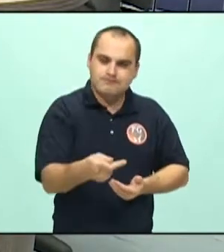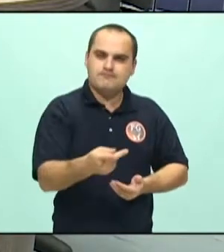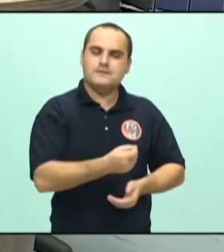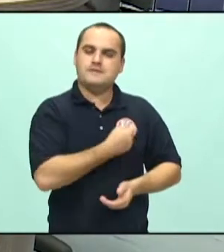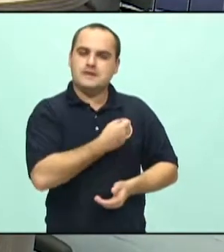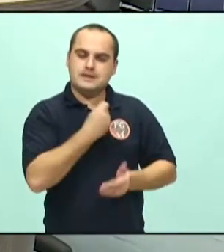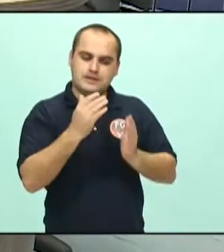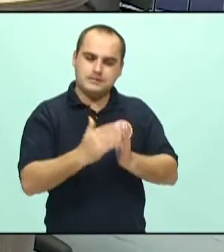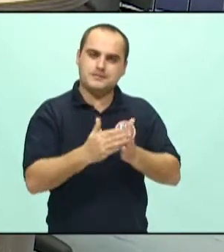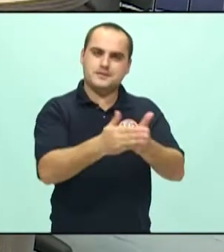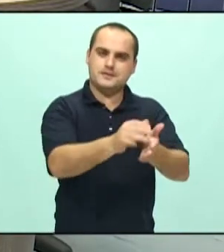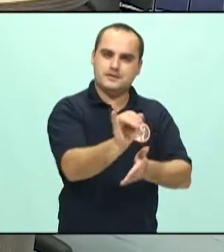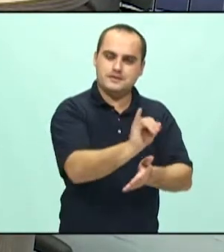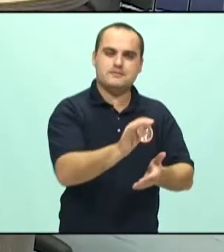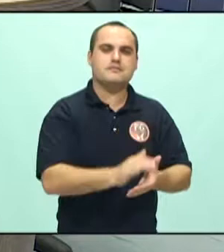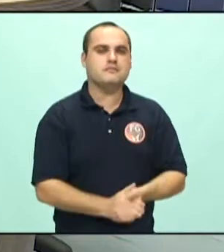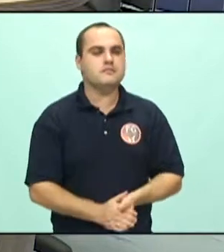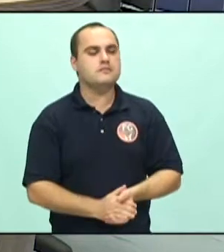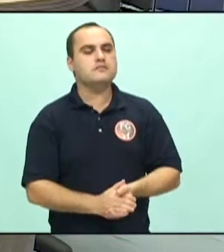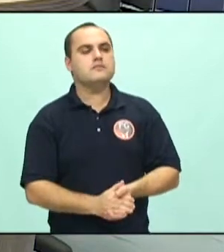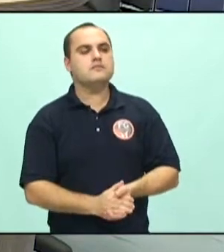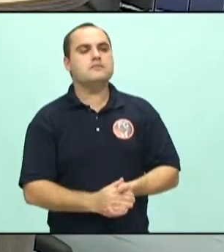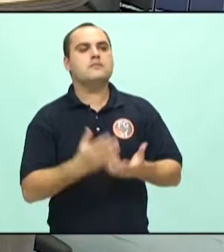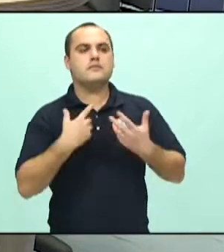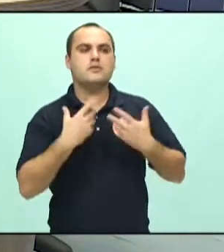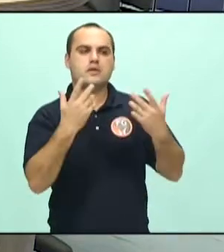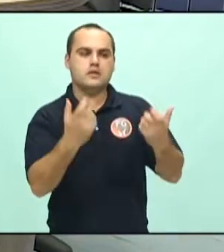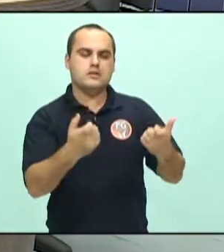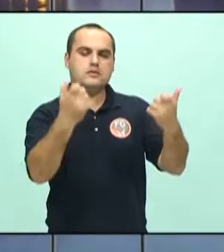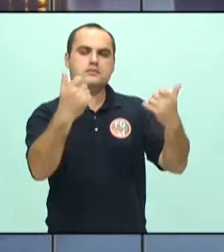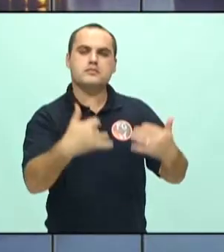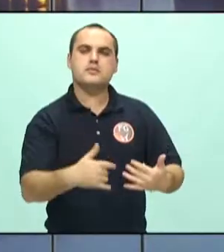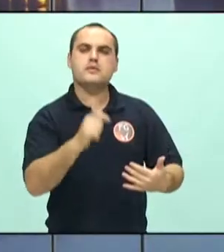porto, né? E a mensagem que eu queria deixar